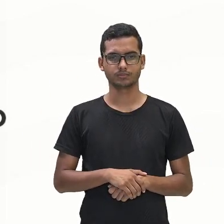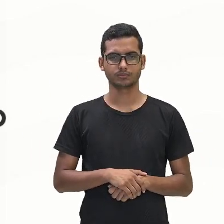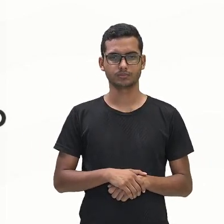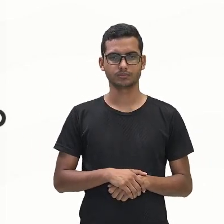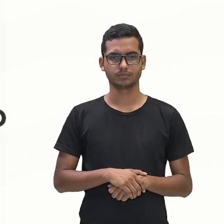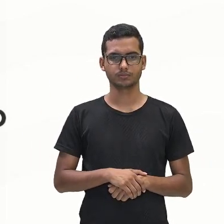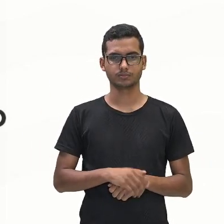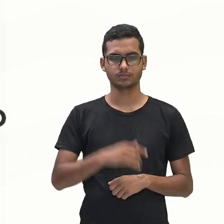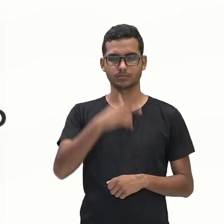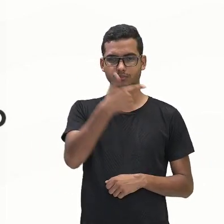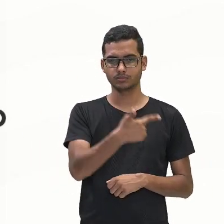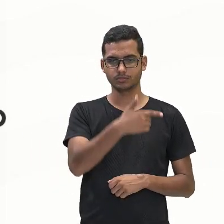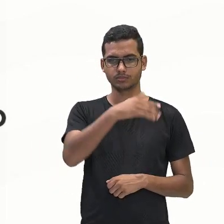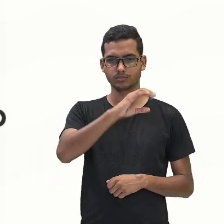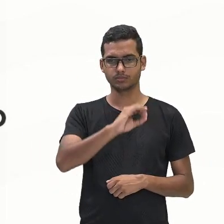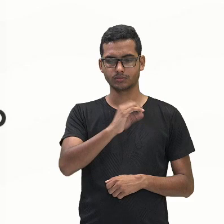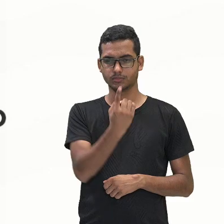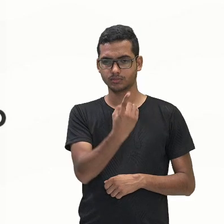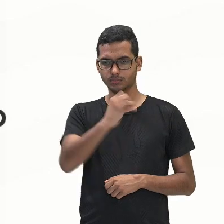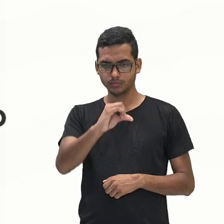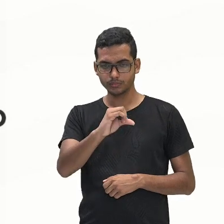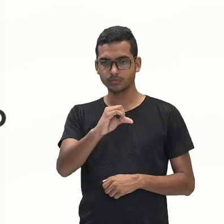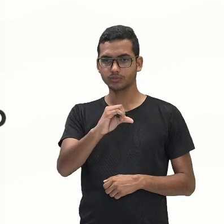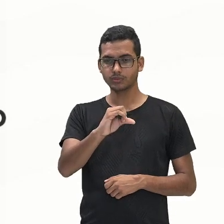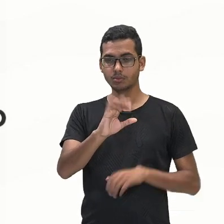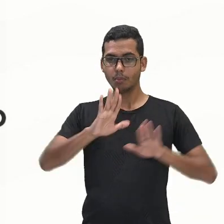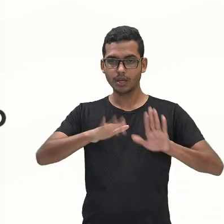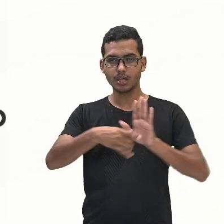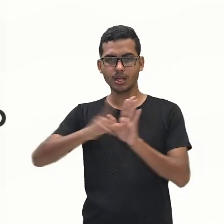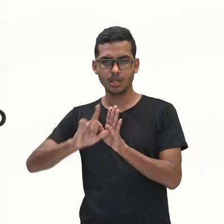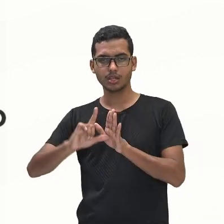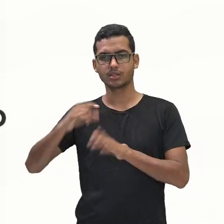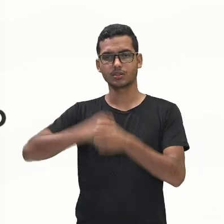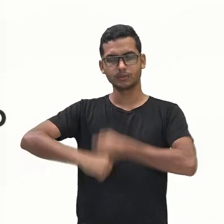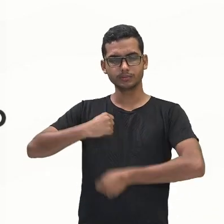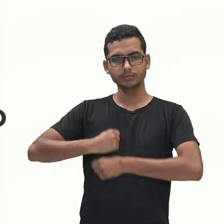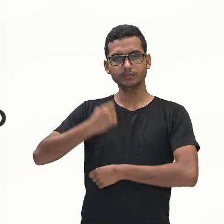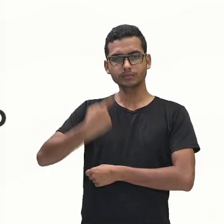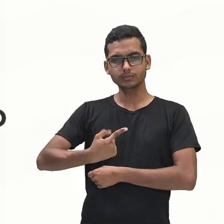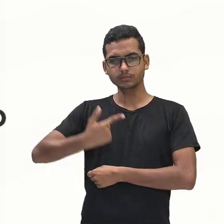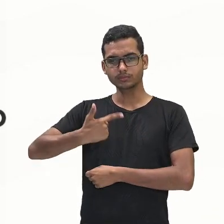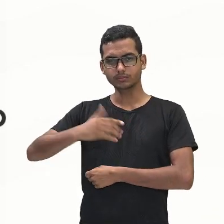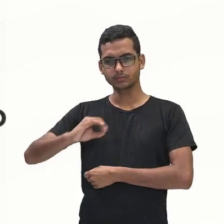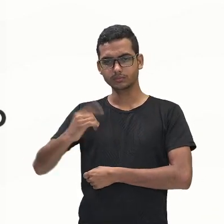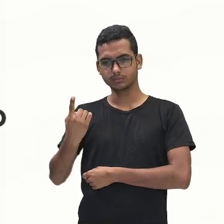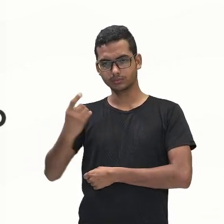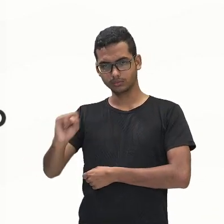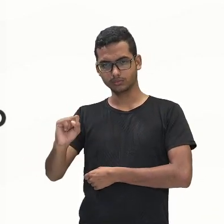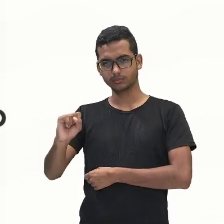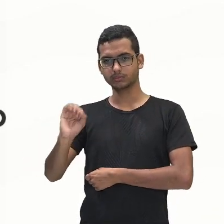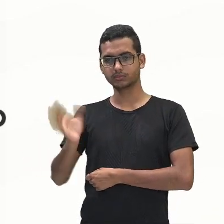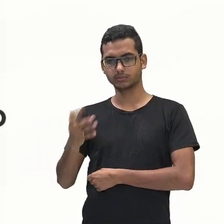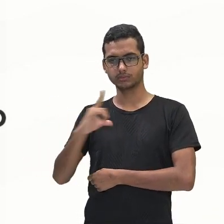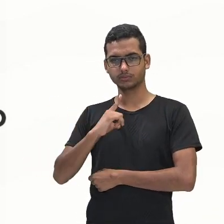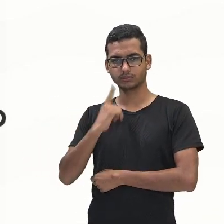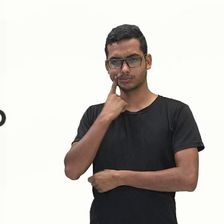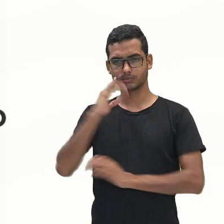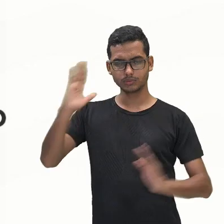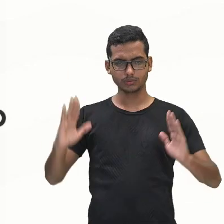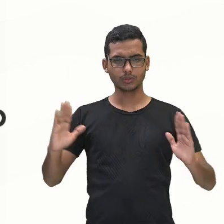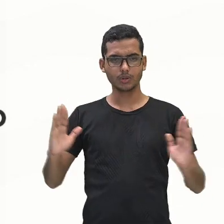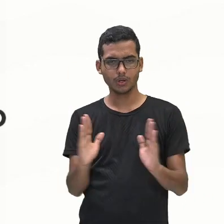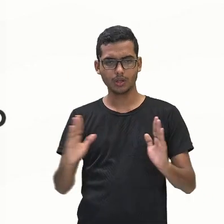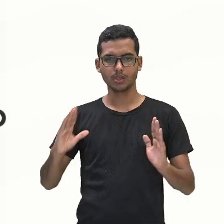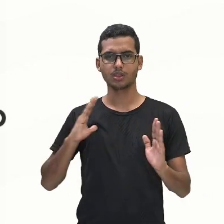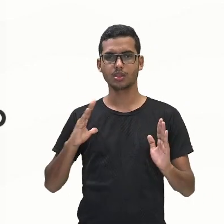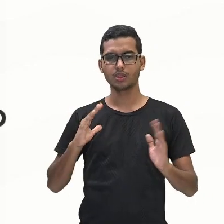2019, tá bom? Em 2018, aí a gente já tem uma frequência, né, uma análise com um período menor, né, até